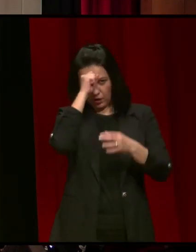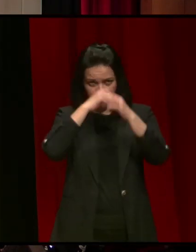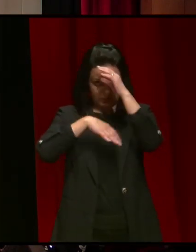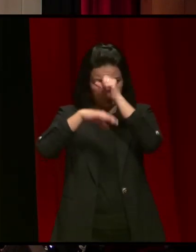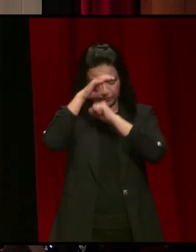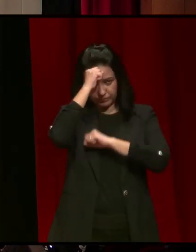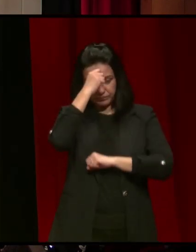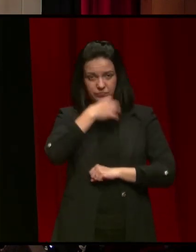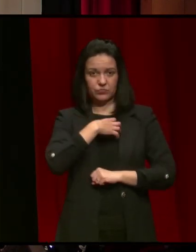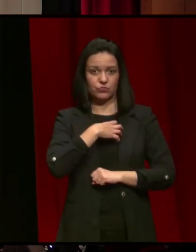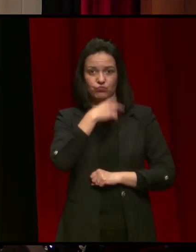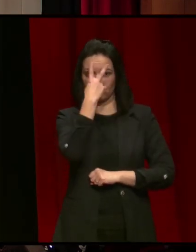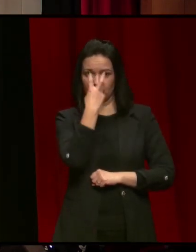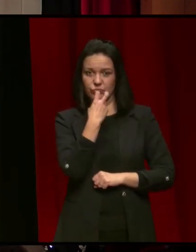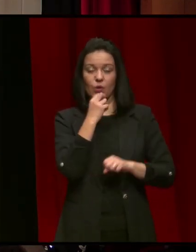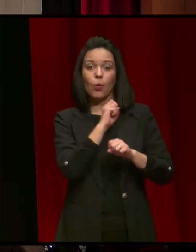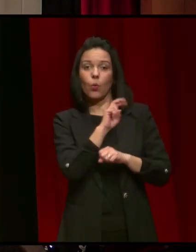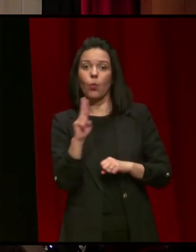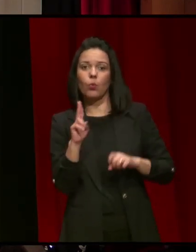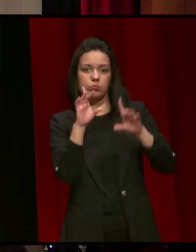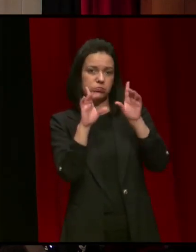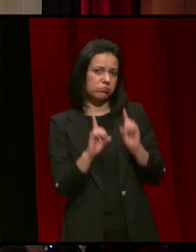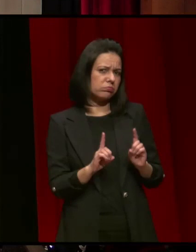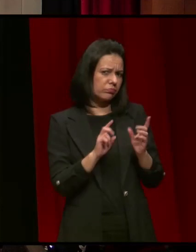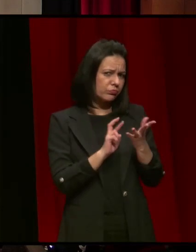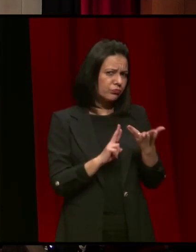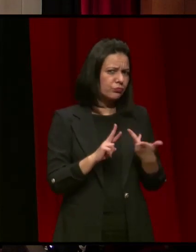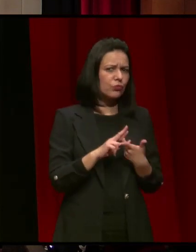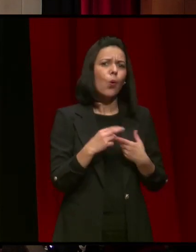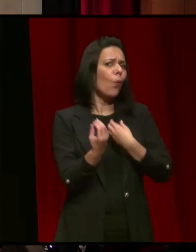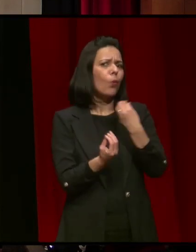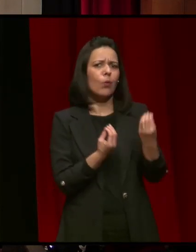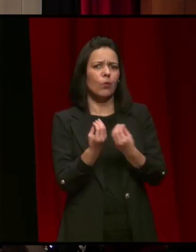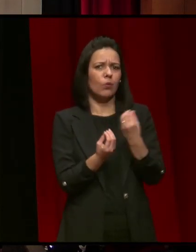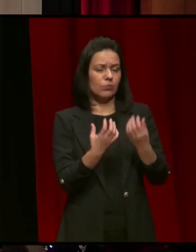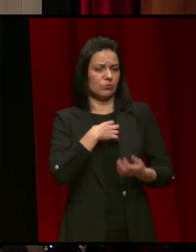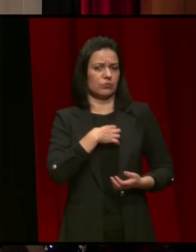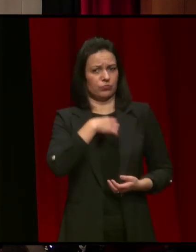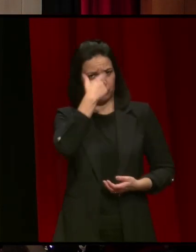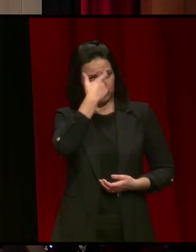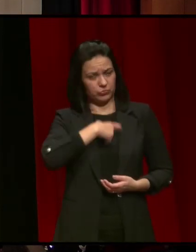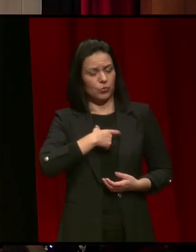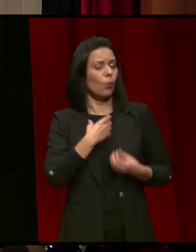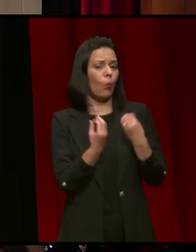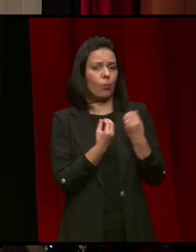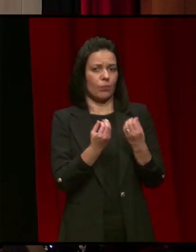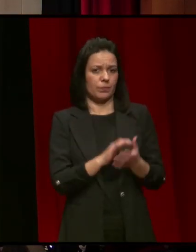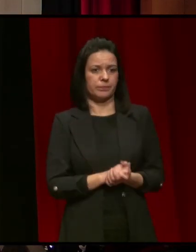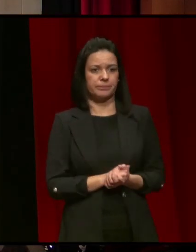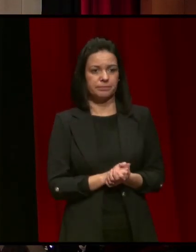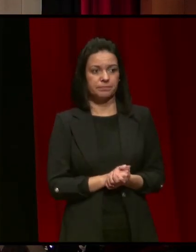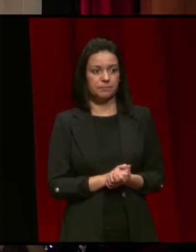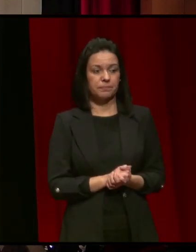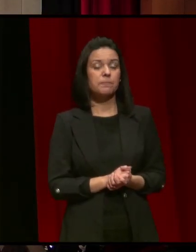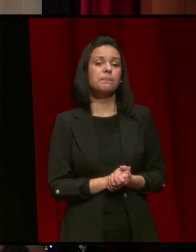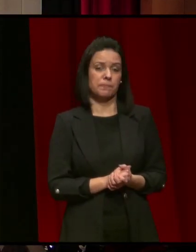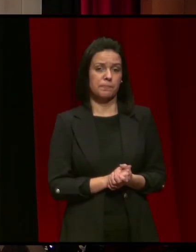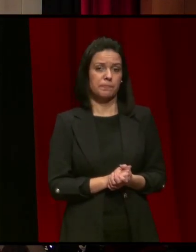de Down ou outro tipo de deficiências, como posso fazer e o que eu tenho que fazer? Olha, Douglas, na verdade...